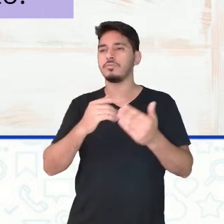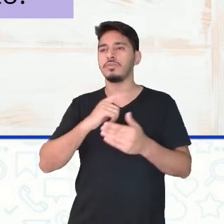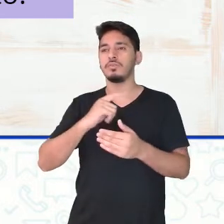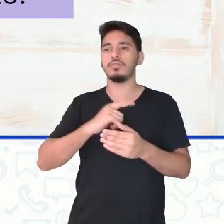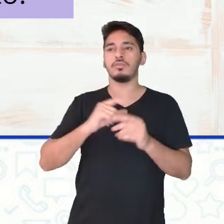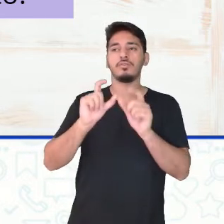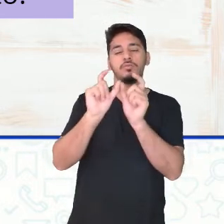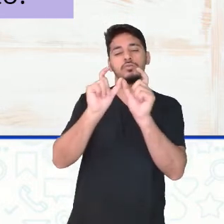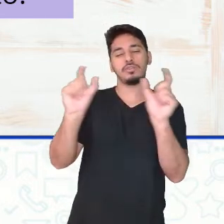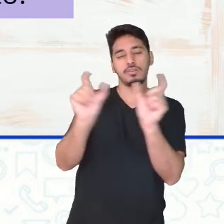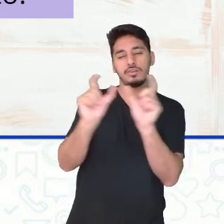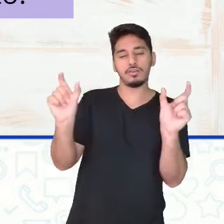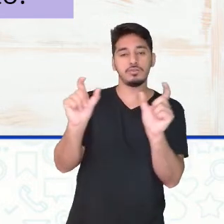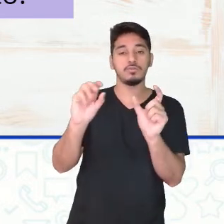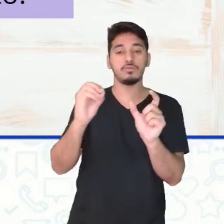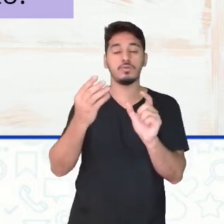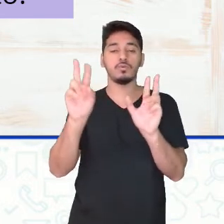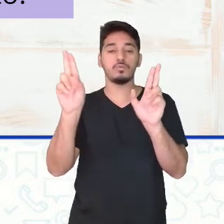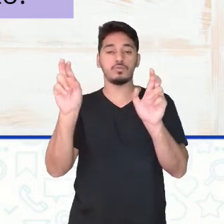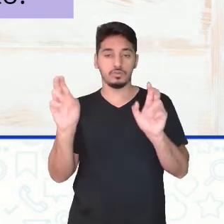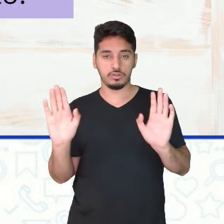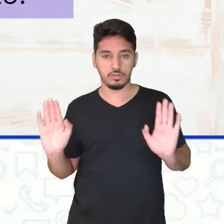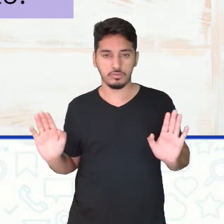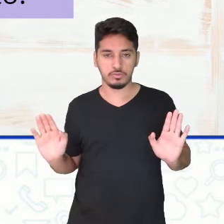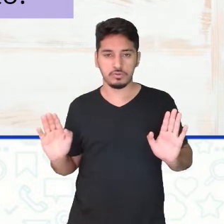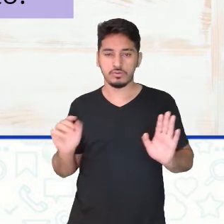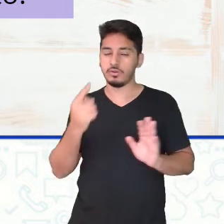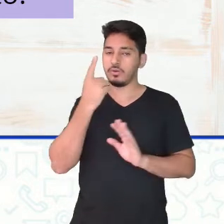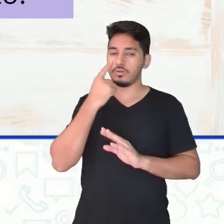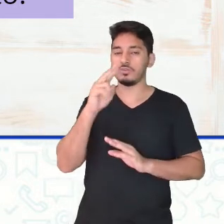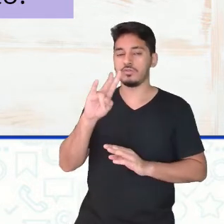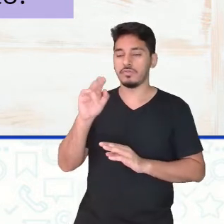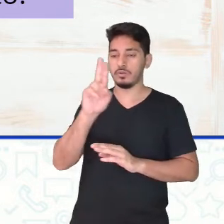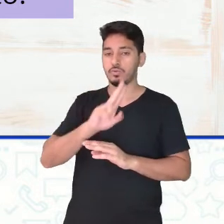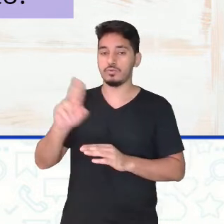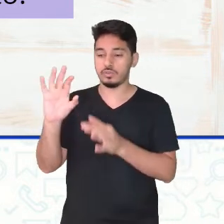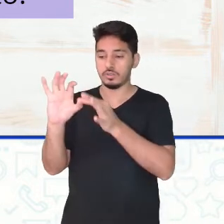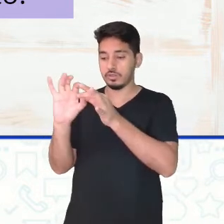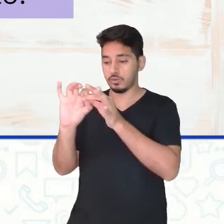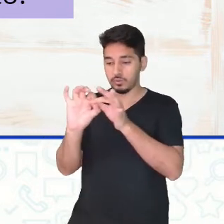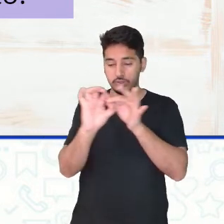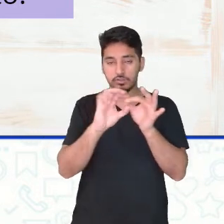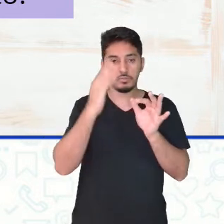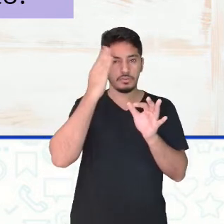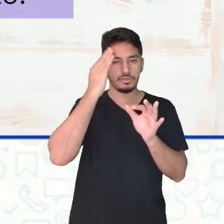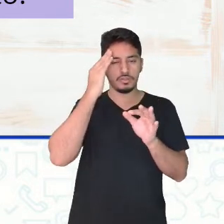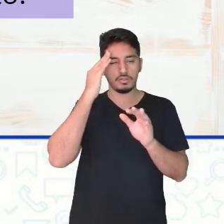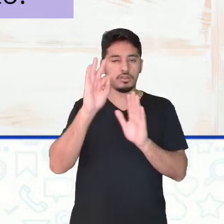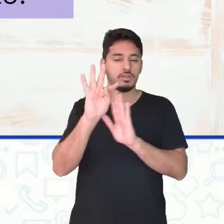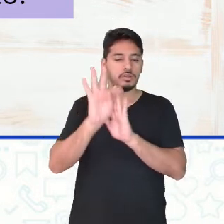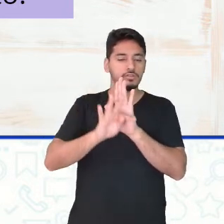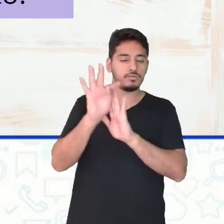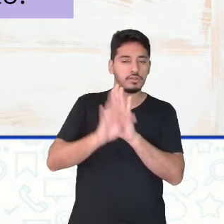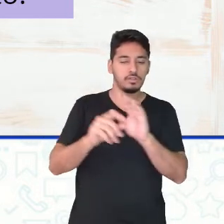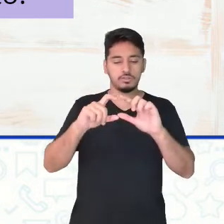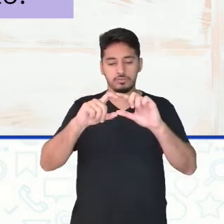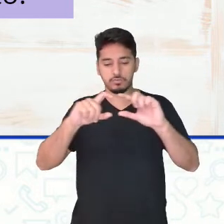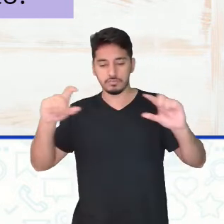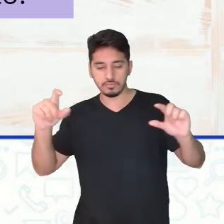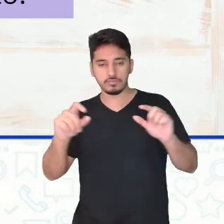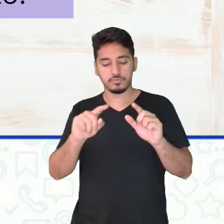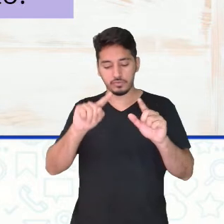construções frasais ou do tema abordado. A gente vai usar a coesão para entender as frases, os períodos, as sentenças,